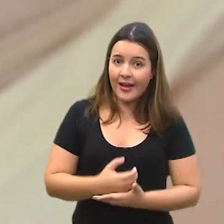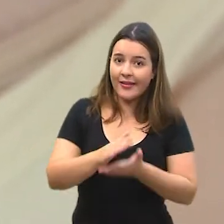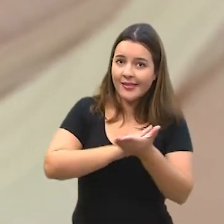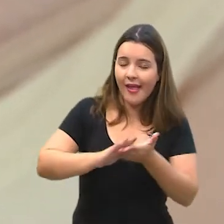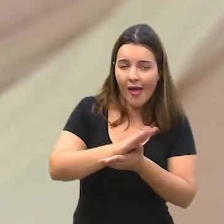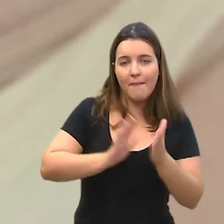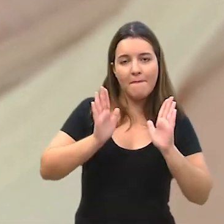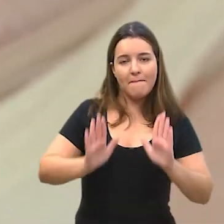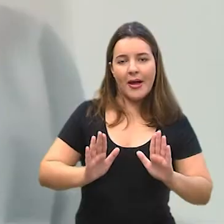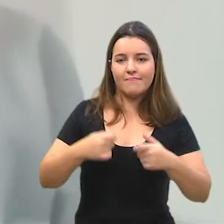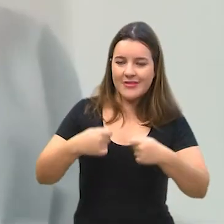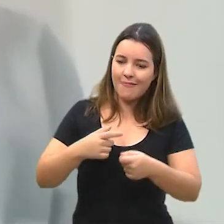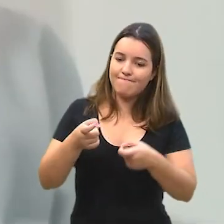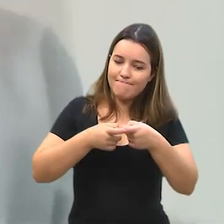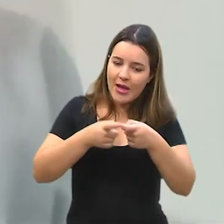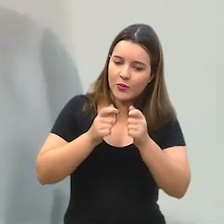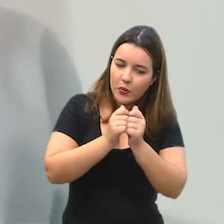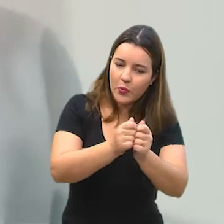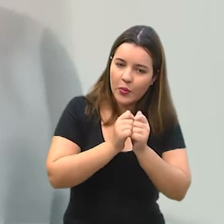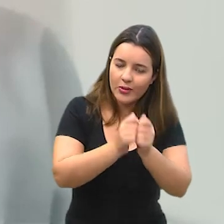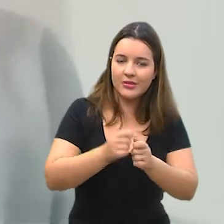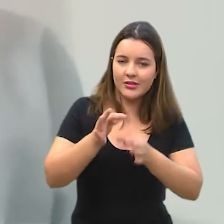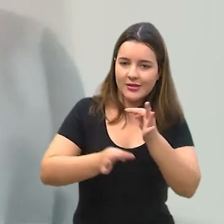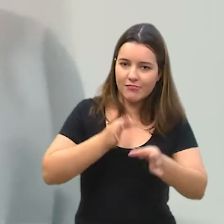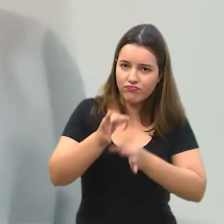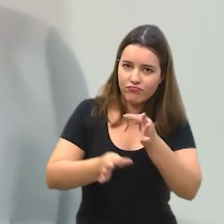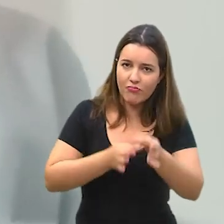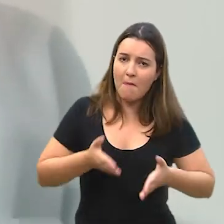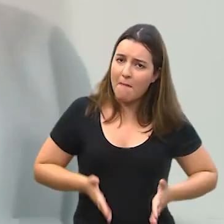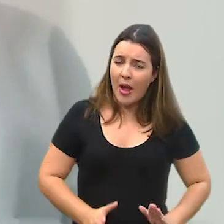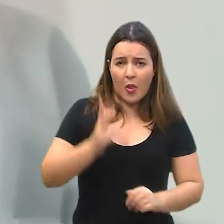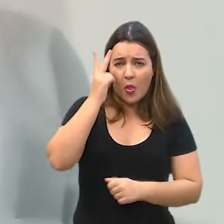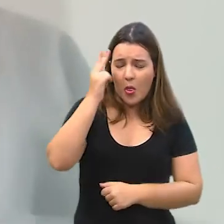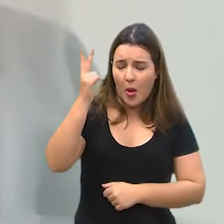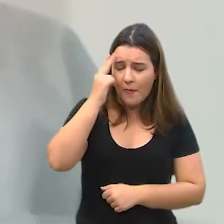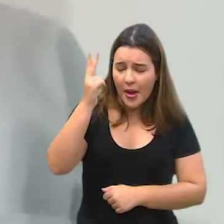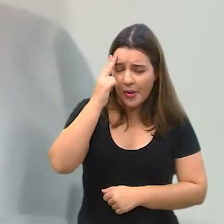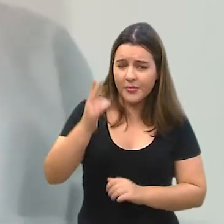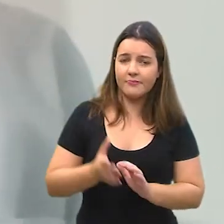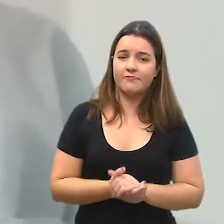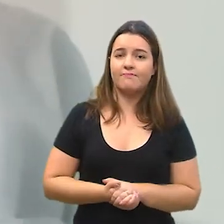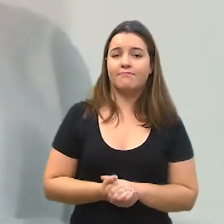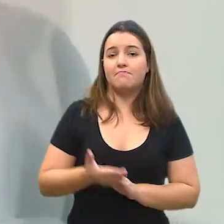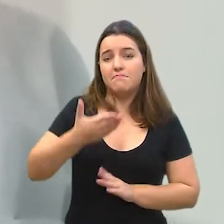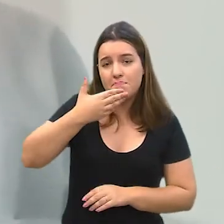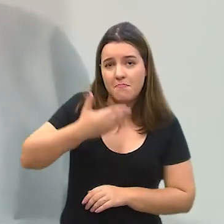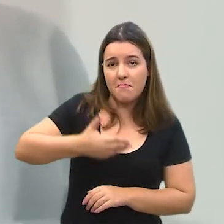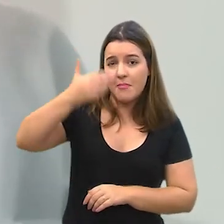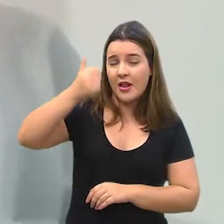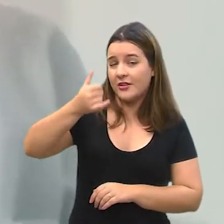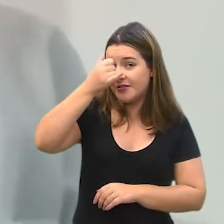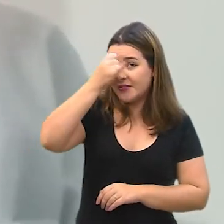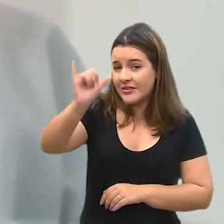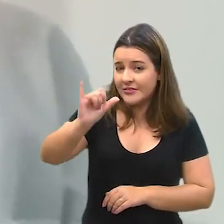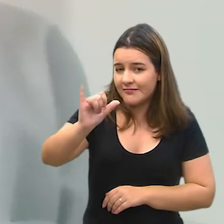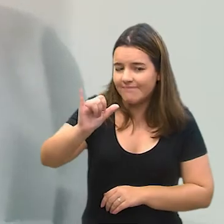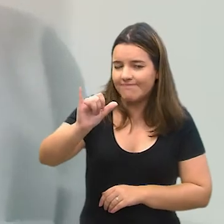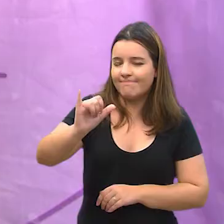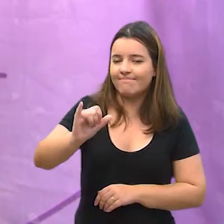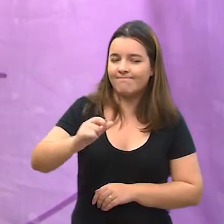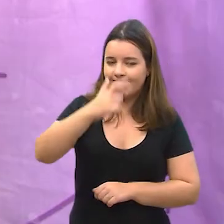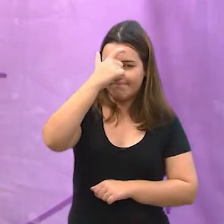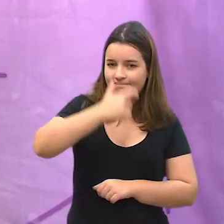gente tem visto mesmo, né? Mudança desse padrão mesmo, né? As pessoas envelhecem, chegam, né, em idades mais avançadas, né? Aí acabam